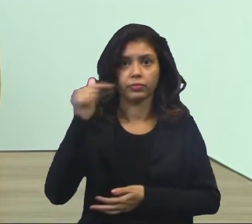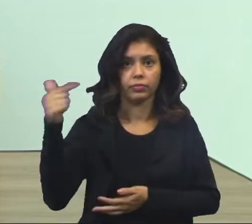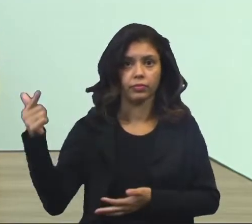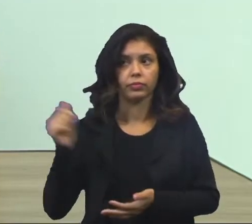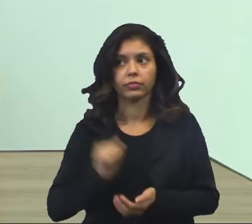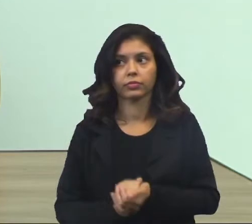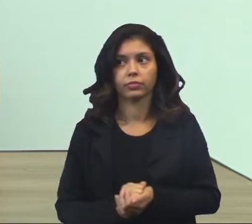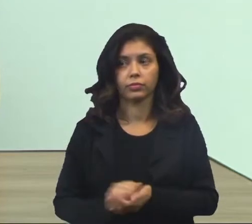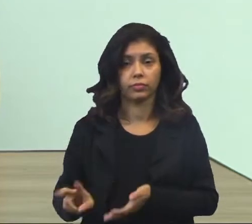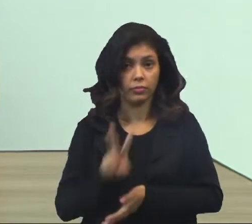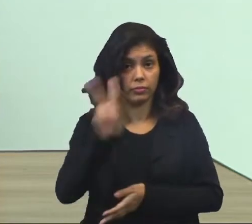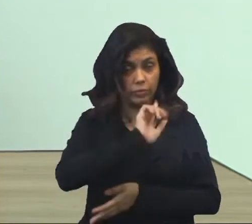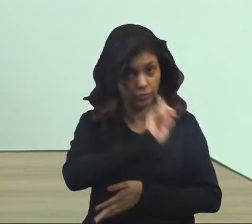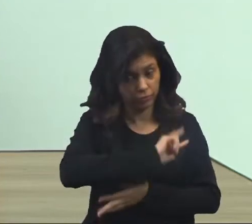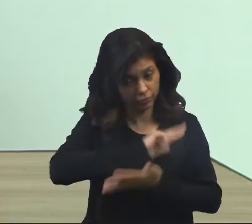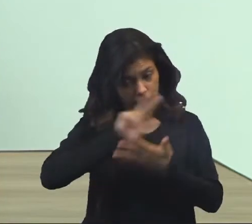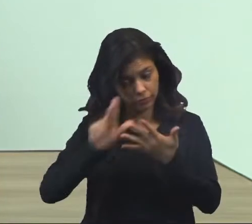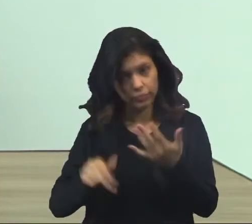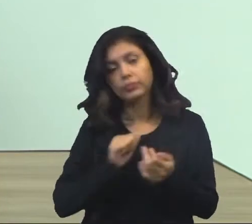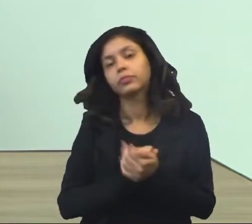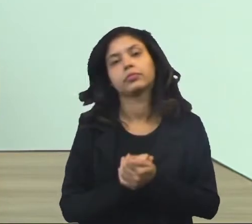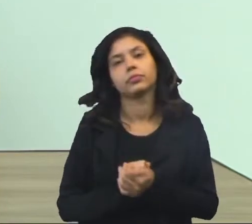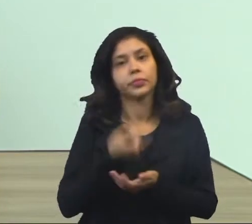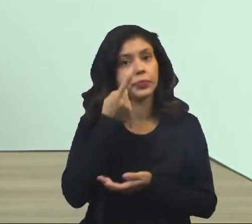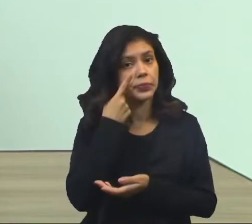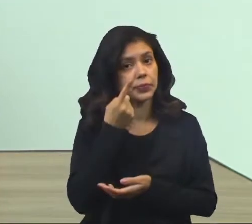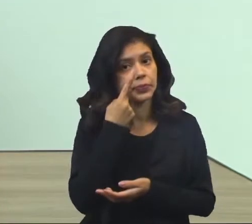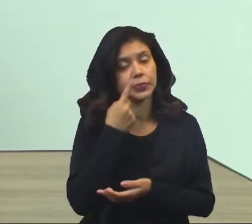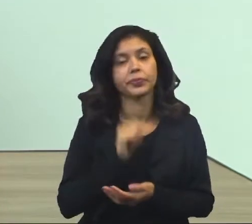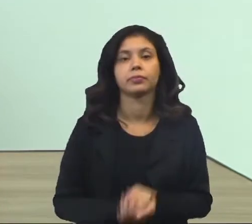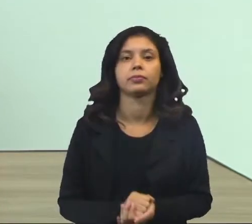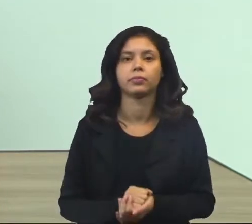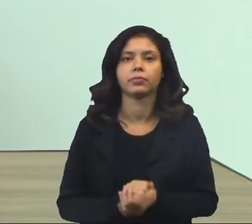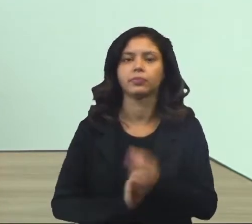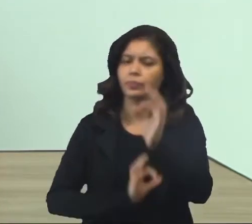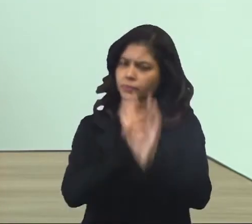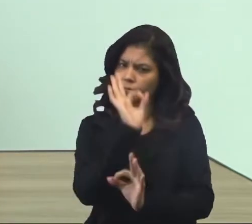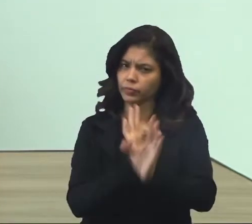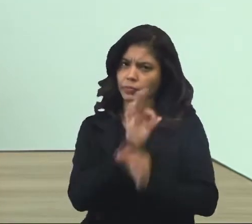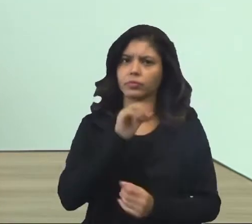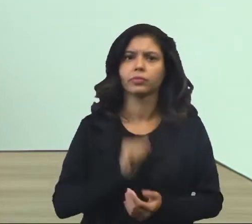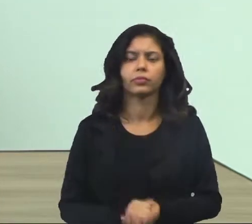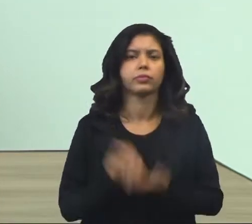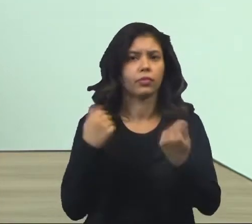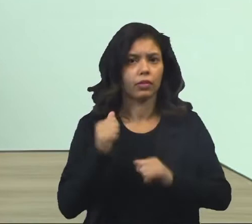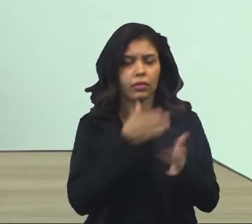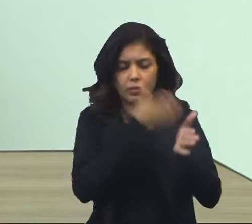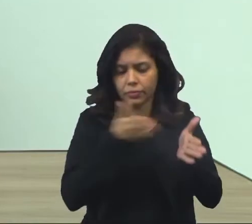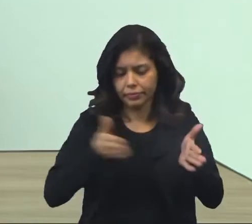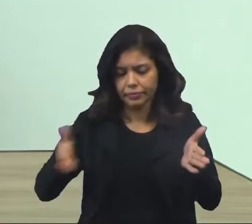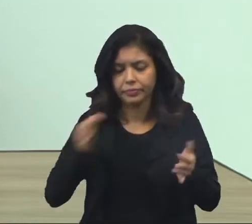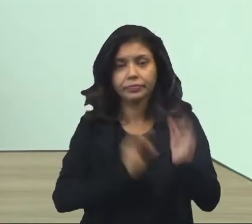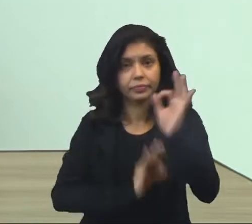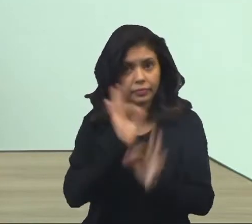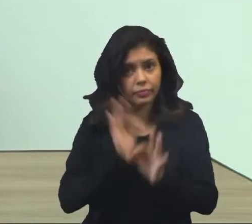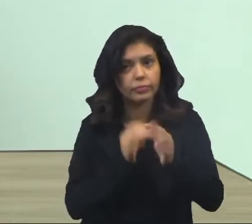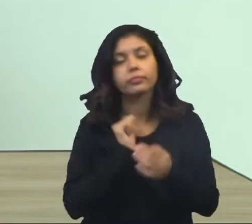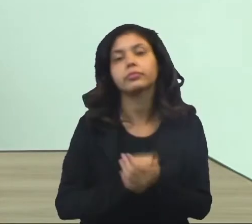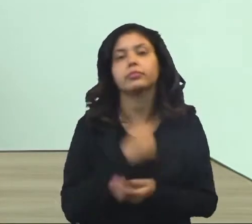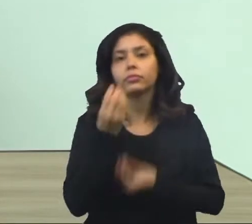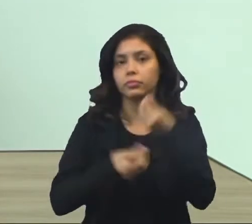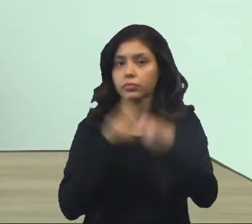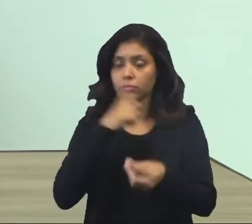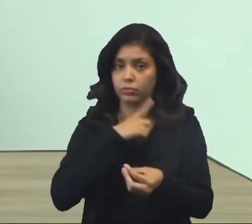Usar vários tipos de sequência. A gente só tem que observar as ordens, a ordem que ela segue, a organização, como ela